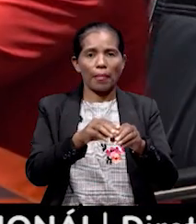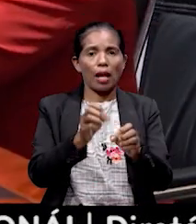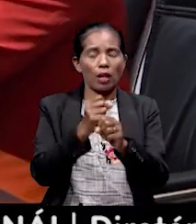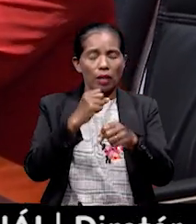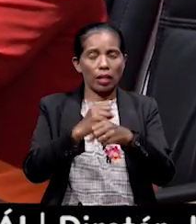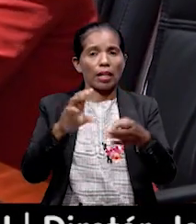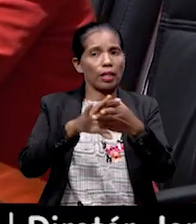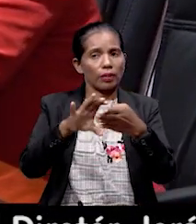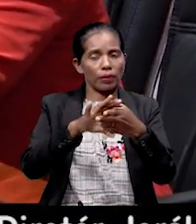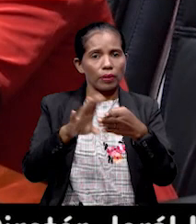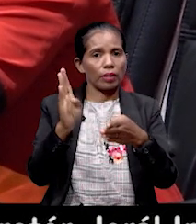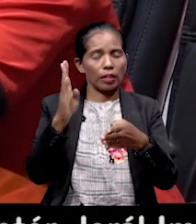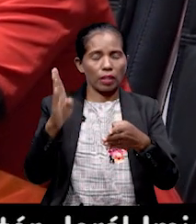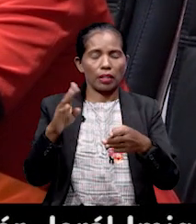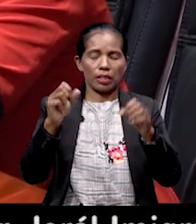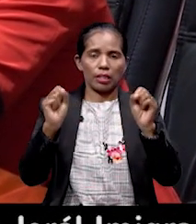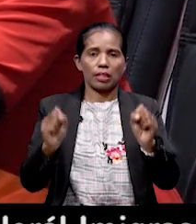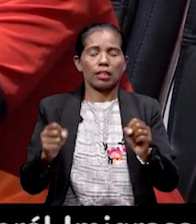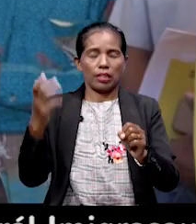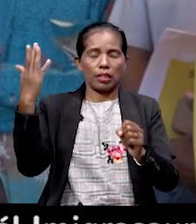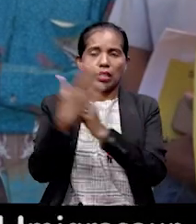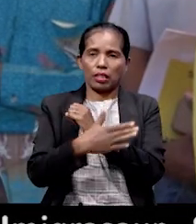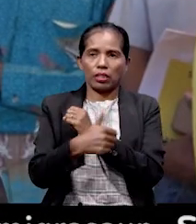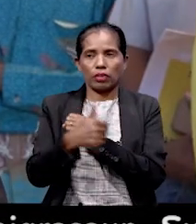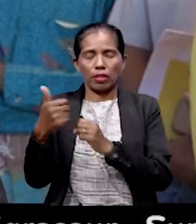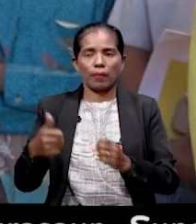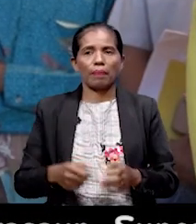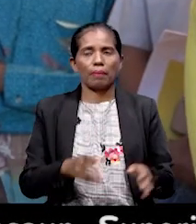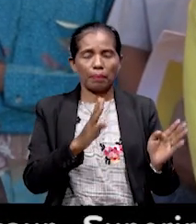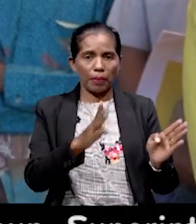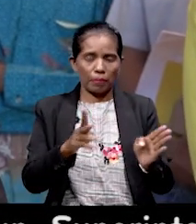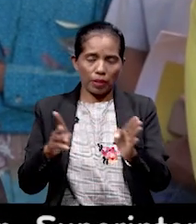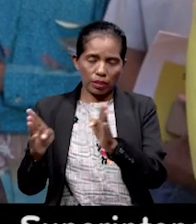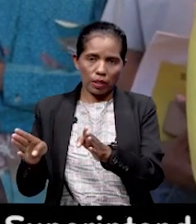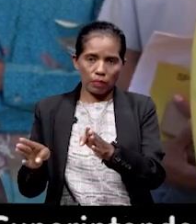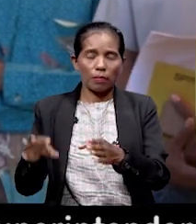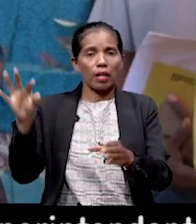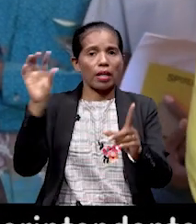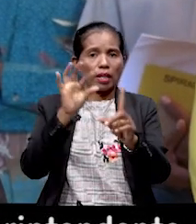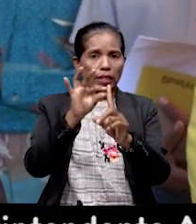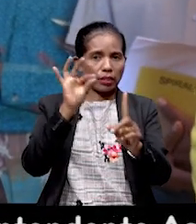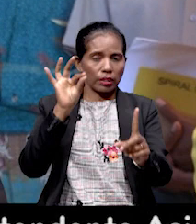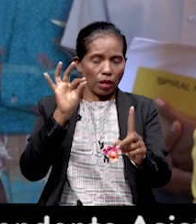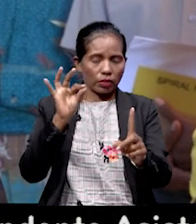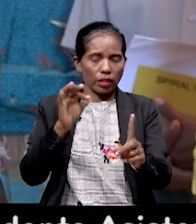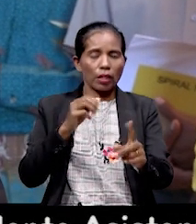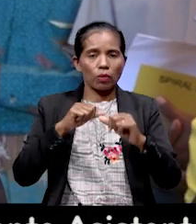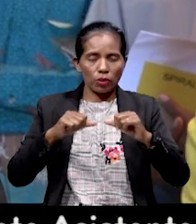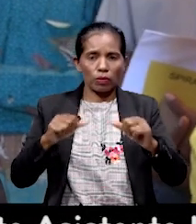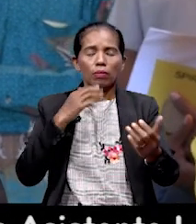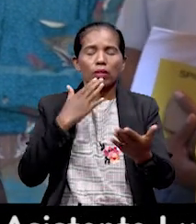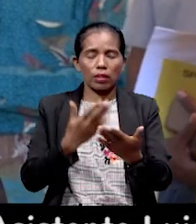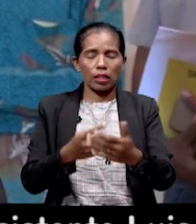e arai larang nomos ia diaspora. Preparação ba eleição laho dia tebes. Ia tempo ida war dadang ne órgãos de